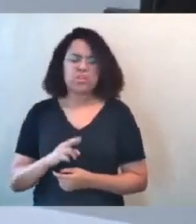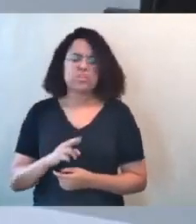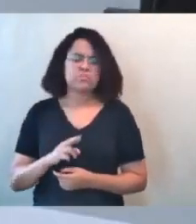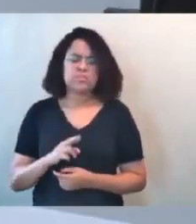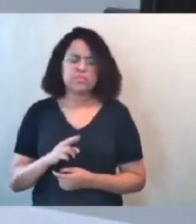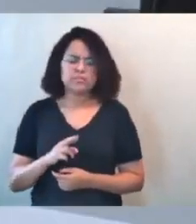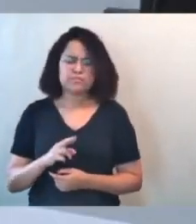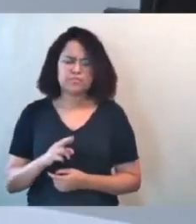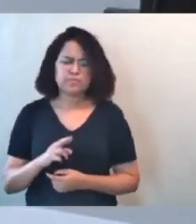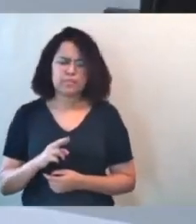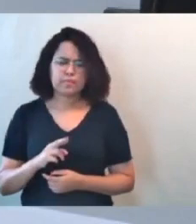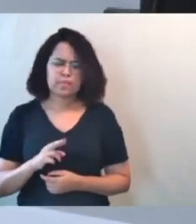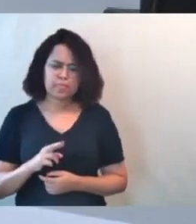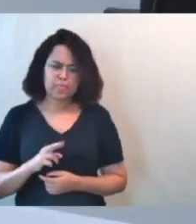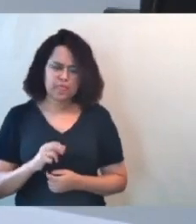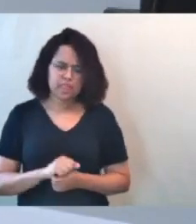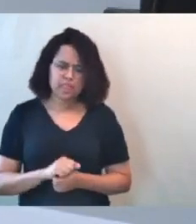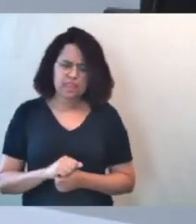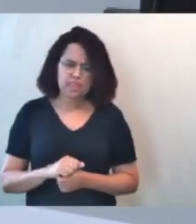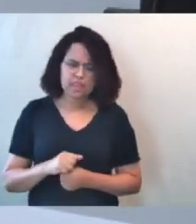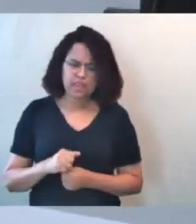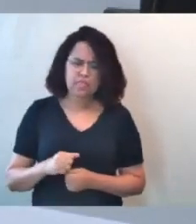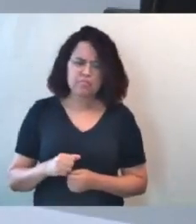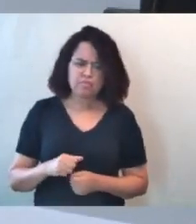com o Ministério Público?